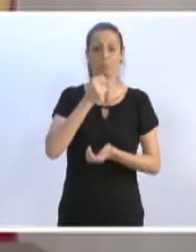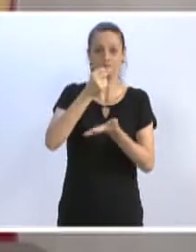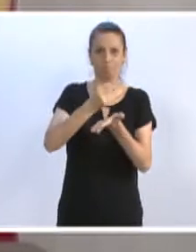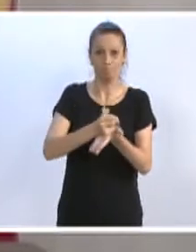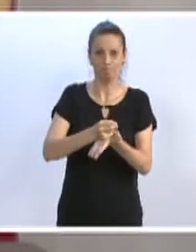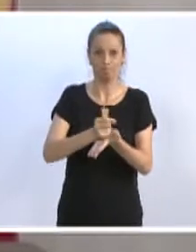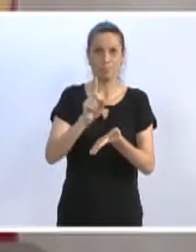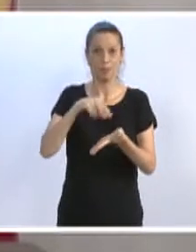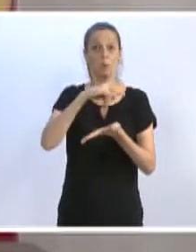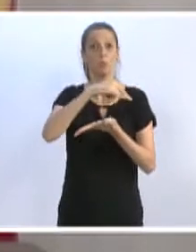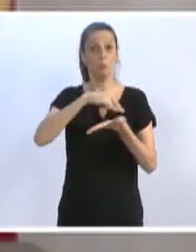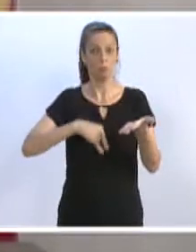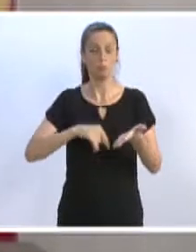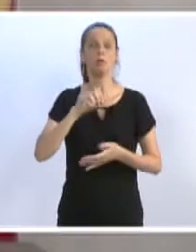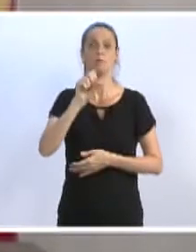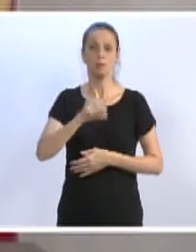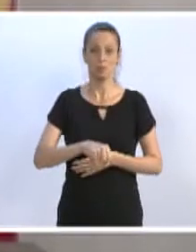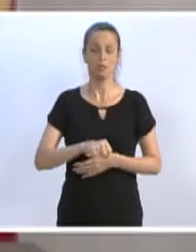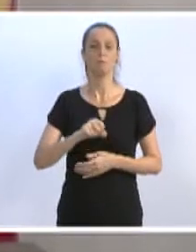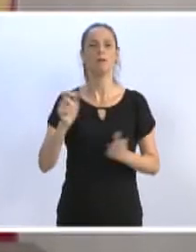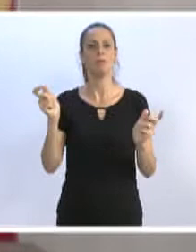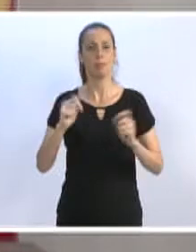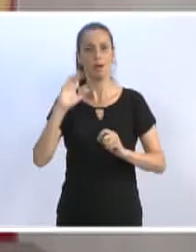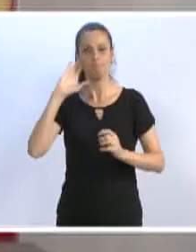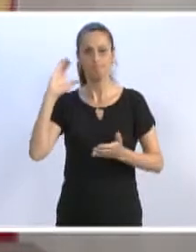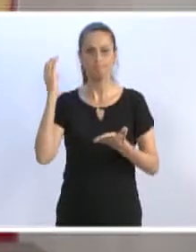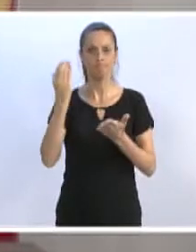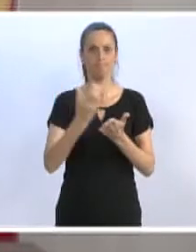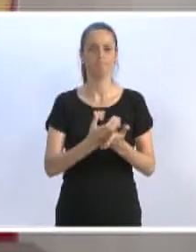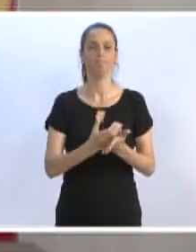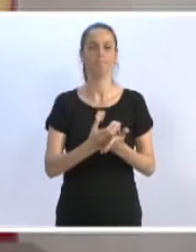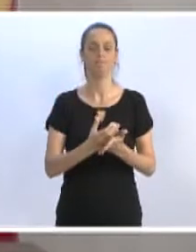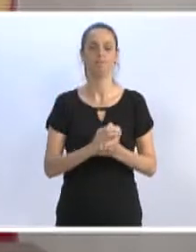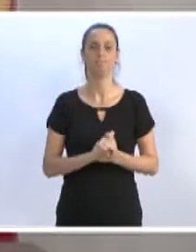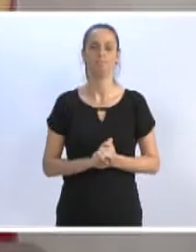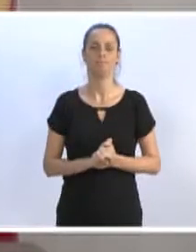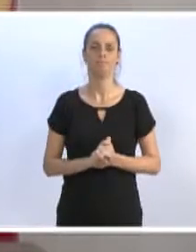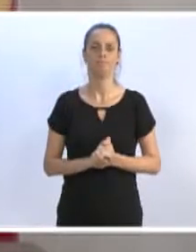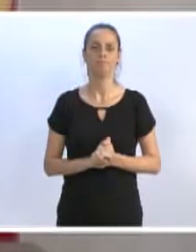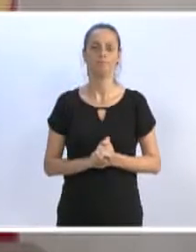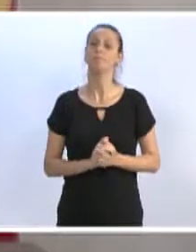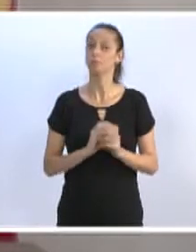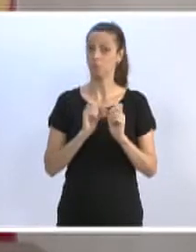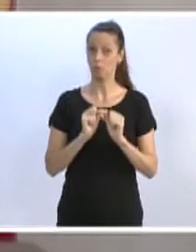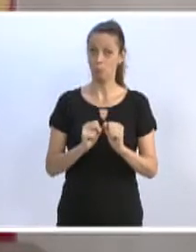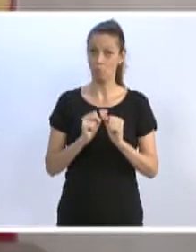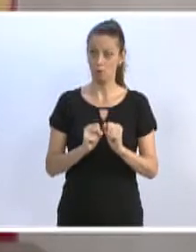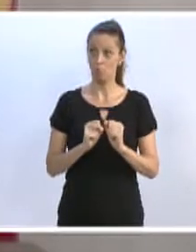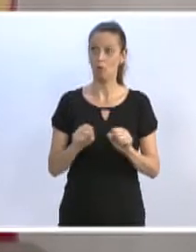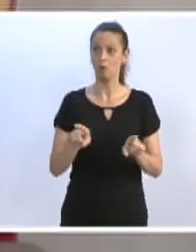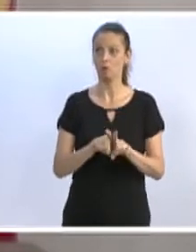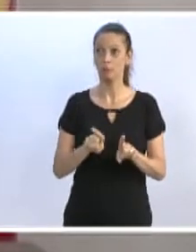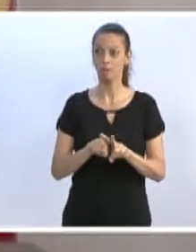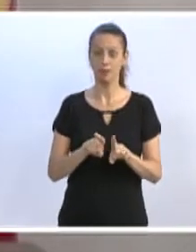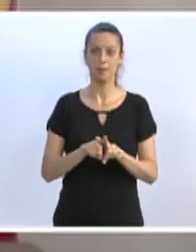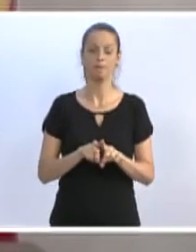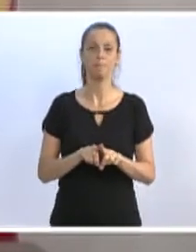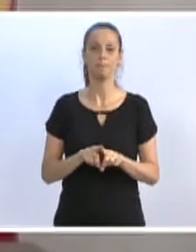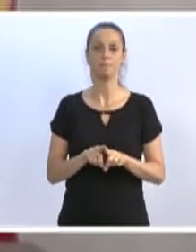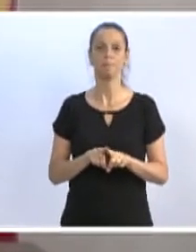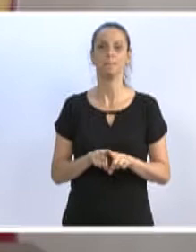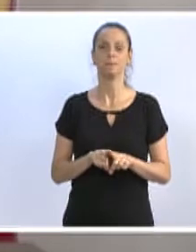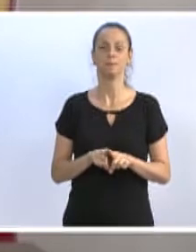um documento, sim, digno de confiança, é um documento que pode, sim, ser submetido